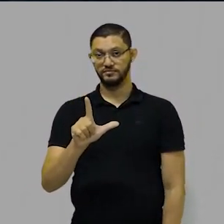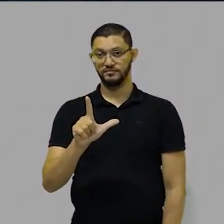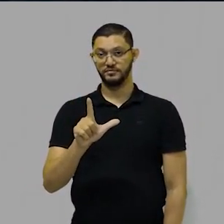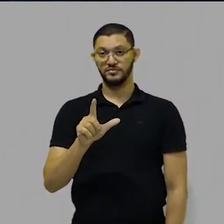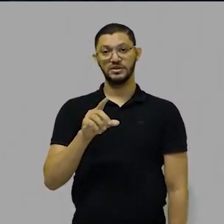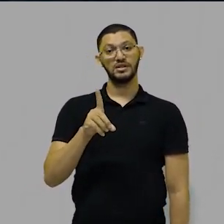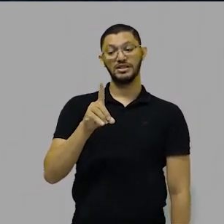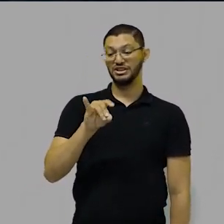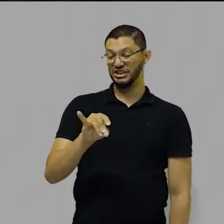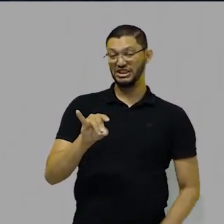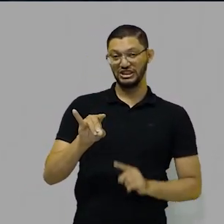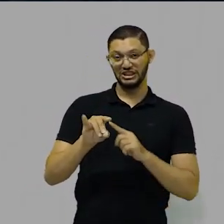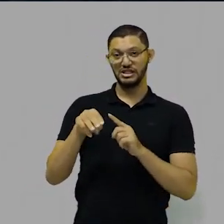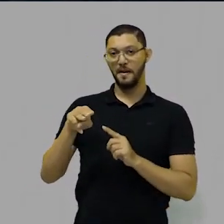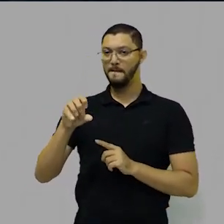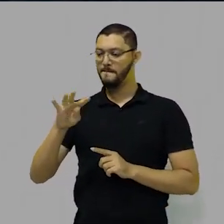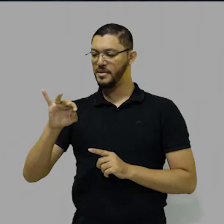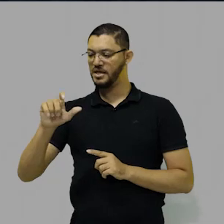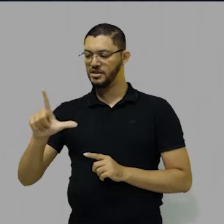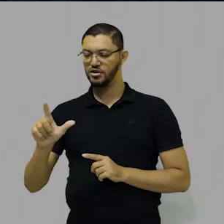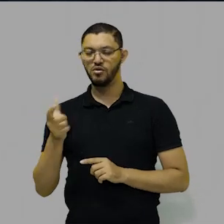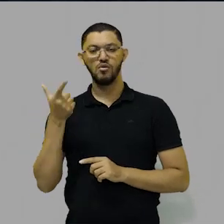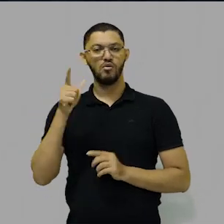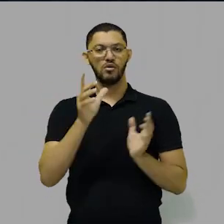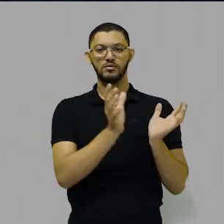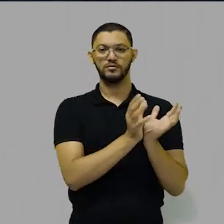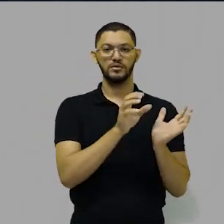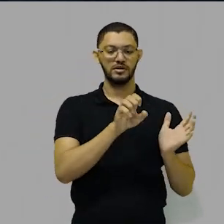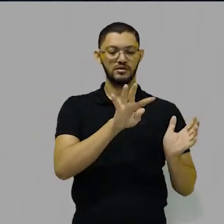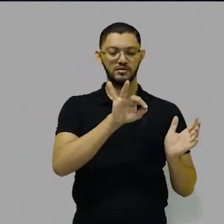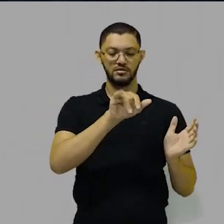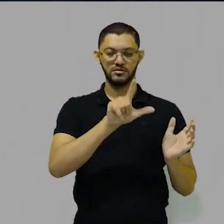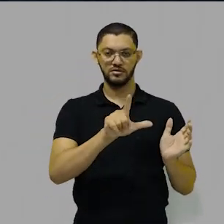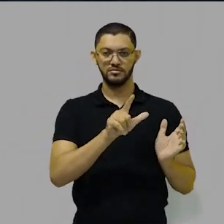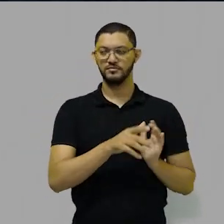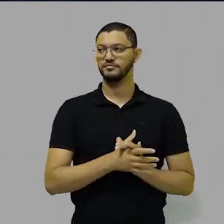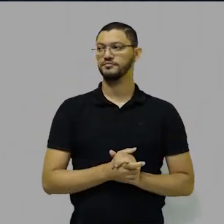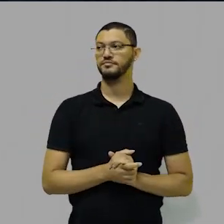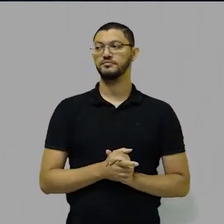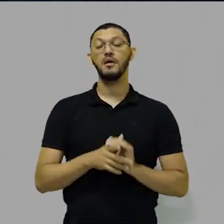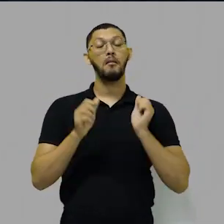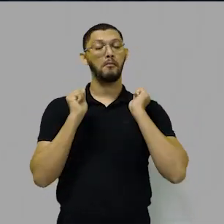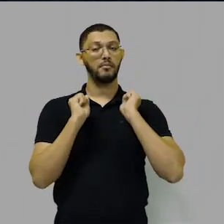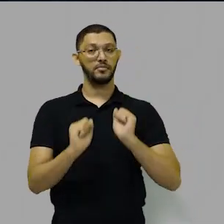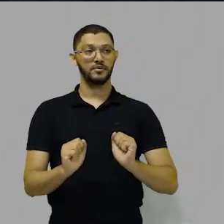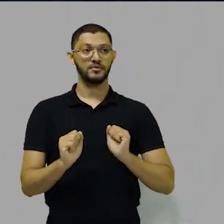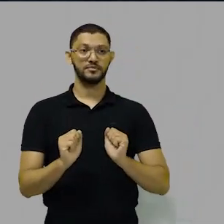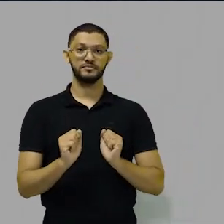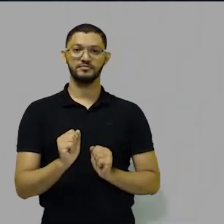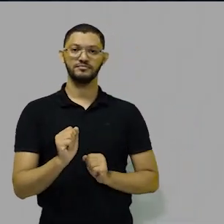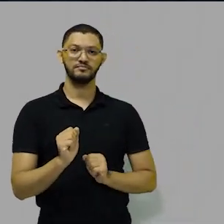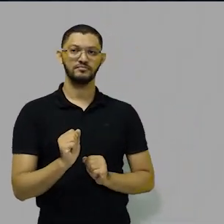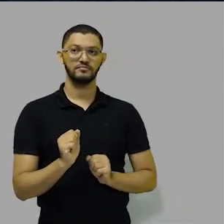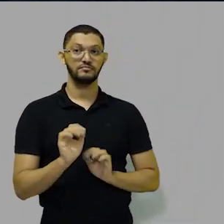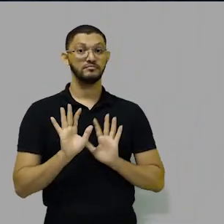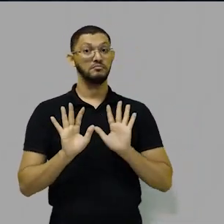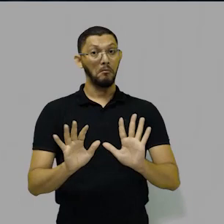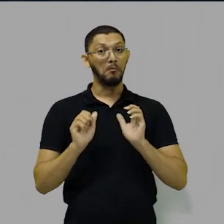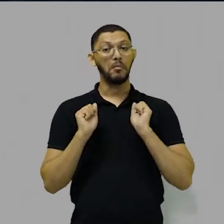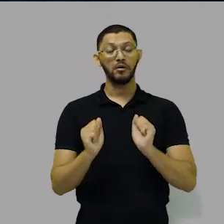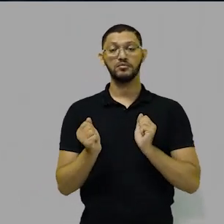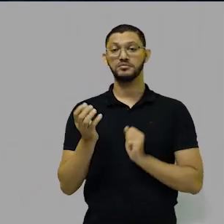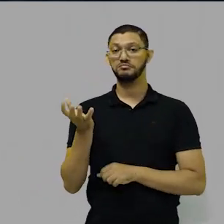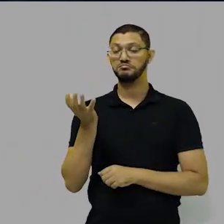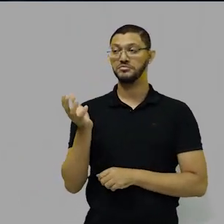ficar dimetil. O outro grupo é o etil. Você poderia ser tentado